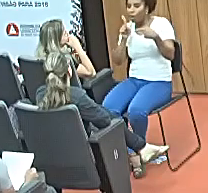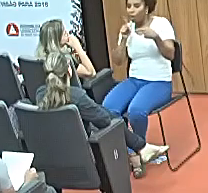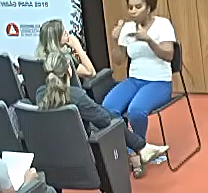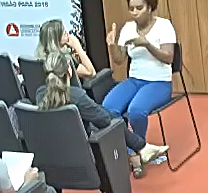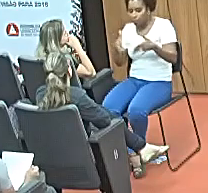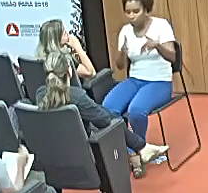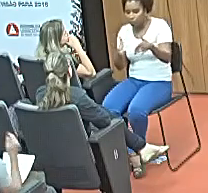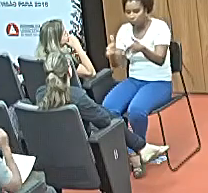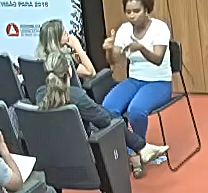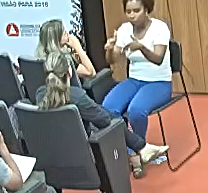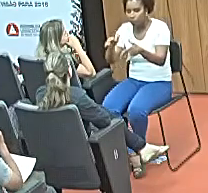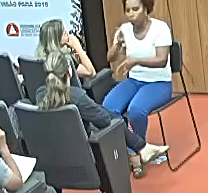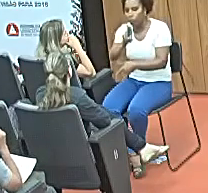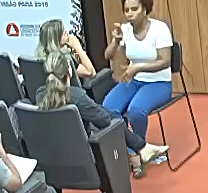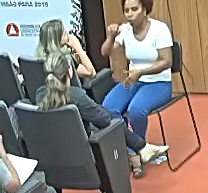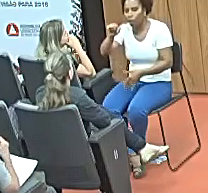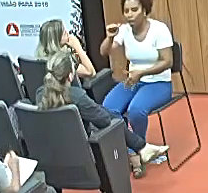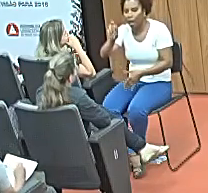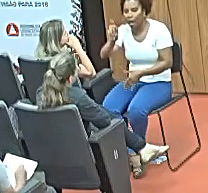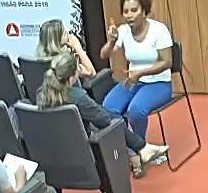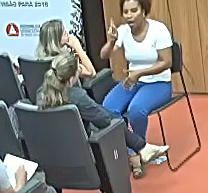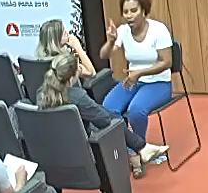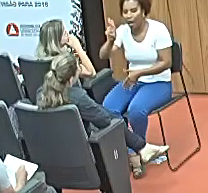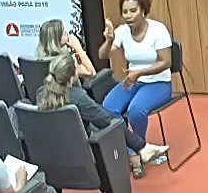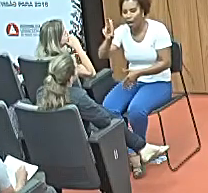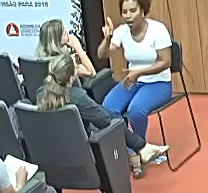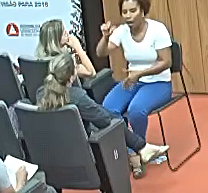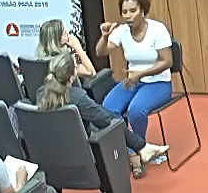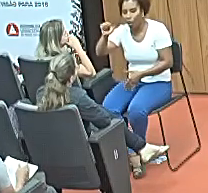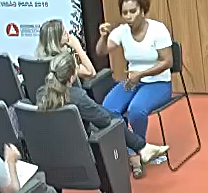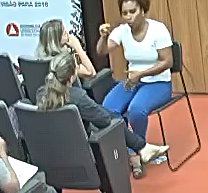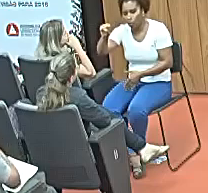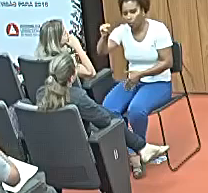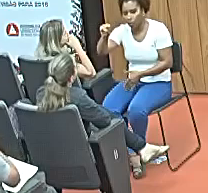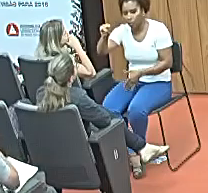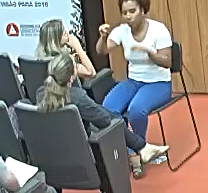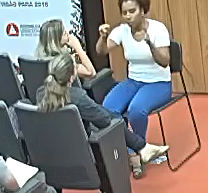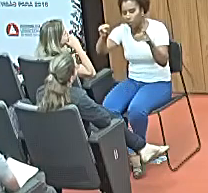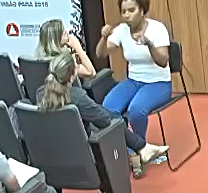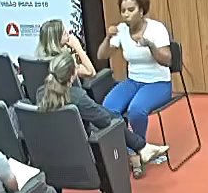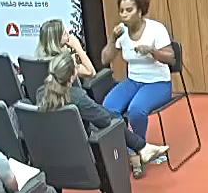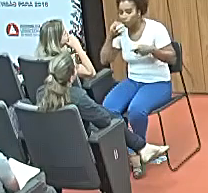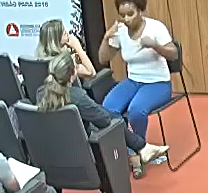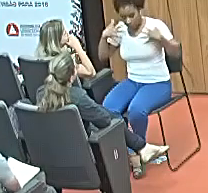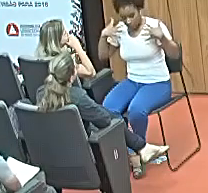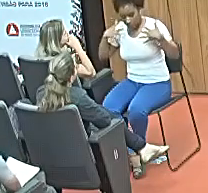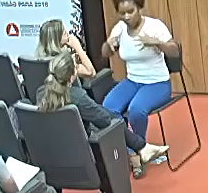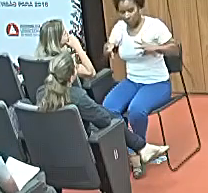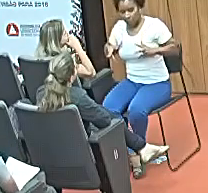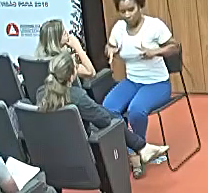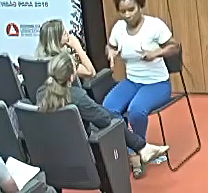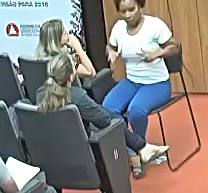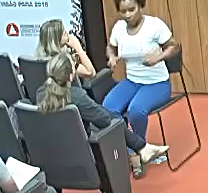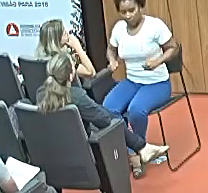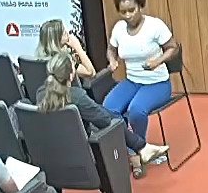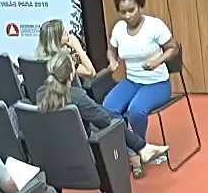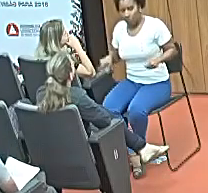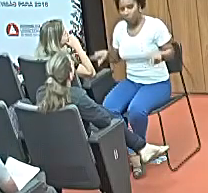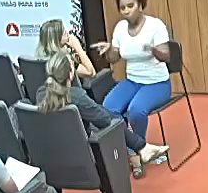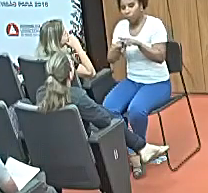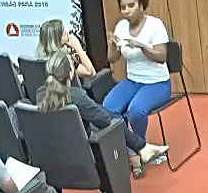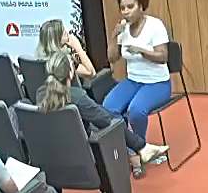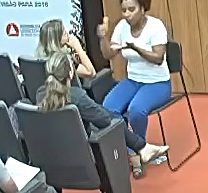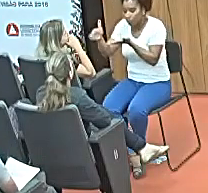sejam próprias para banho e consumo humano e animal promover a requalificação de bens imóveis de propriedade